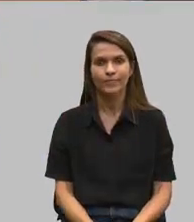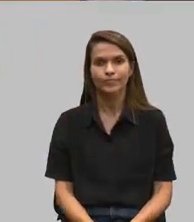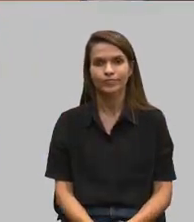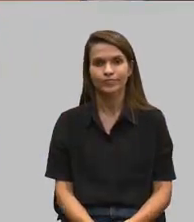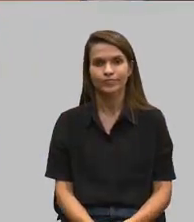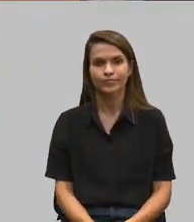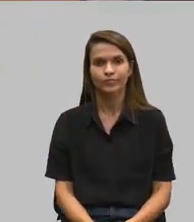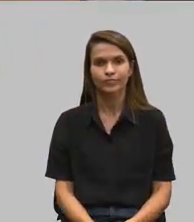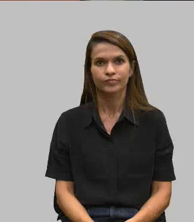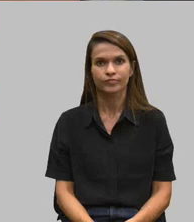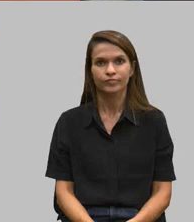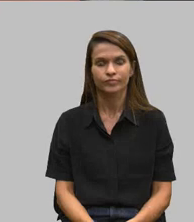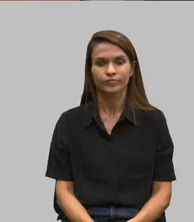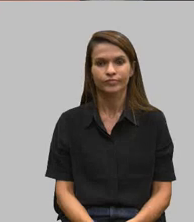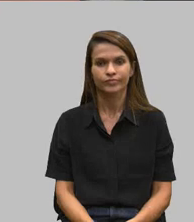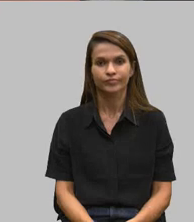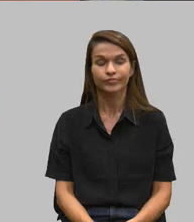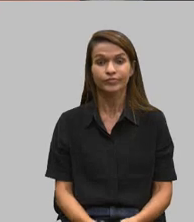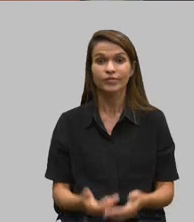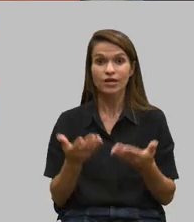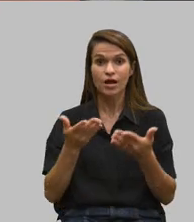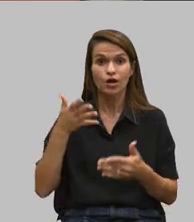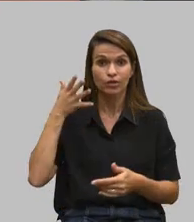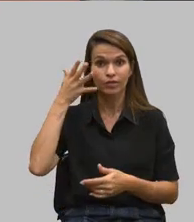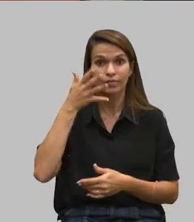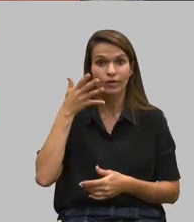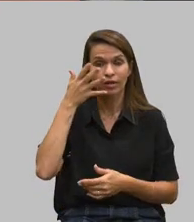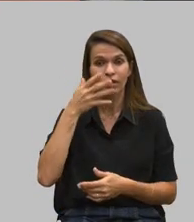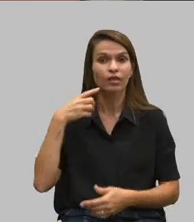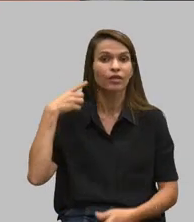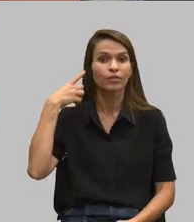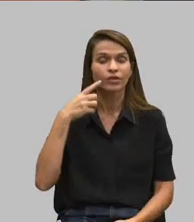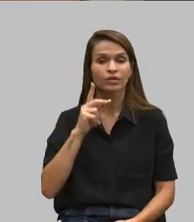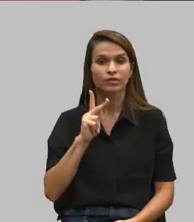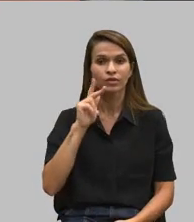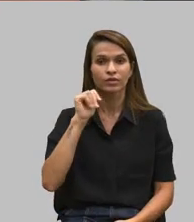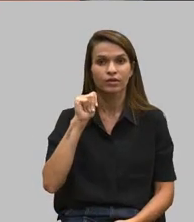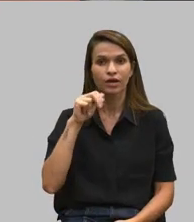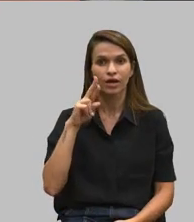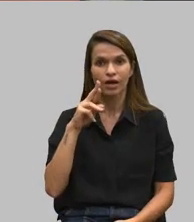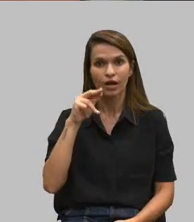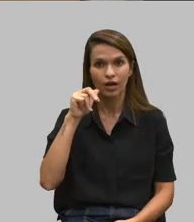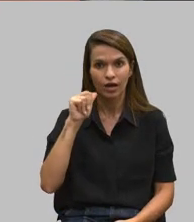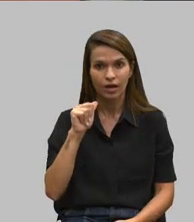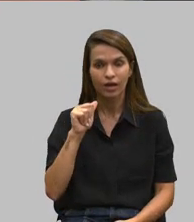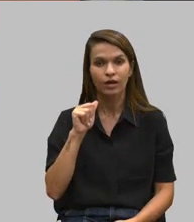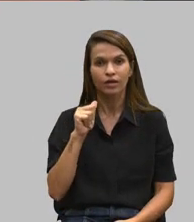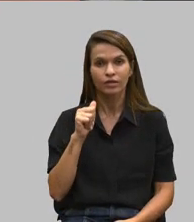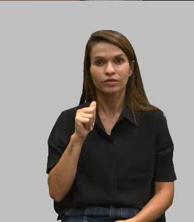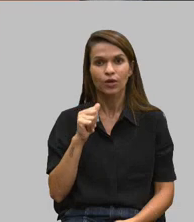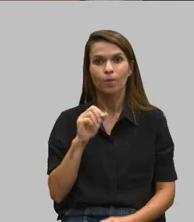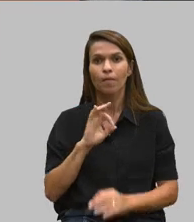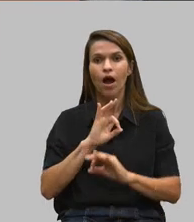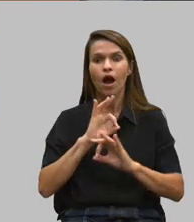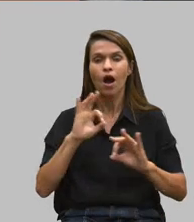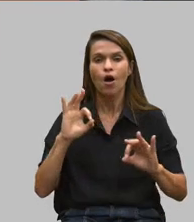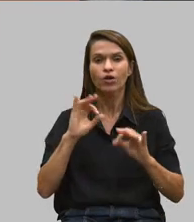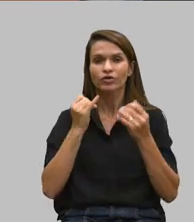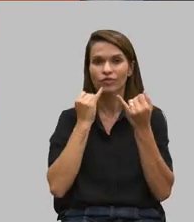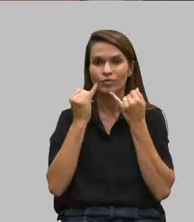obrigada vamos passar a palavra agora pra deputada Kara biondini que tem uma ótima notícia para os